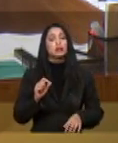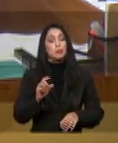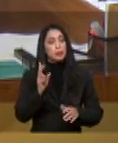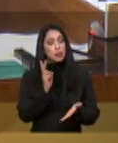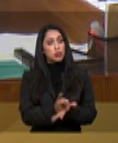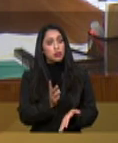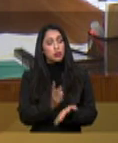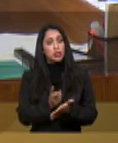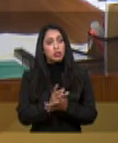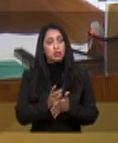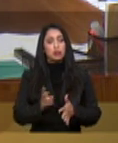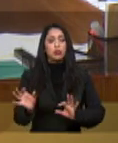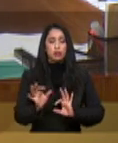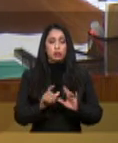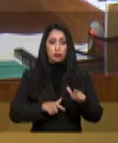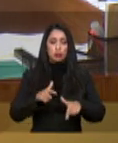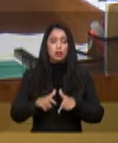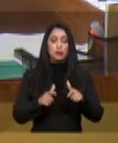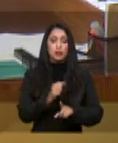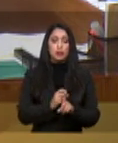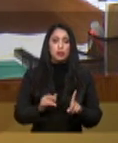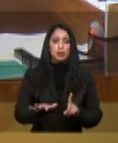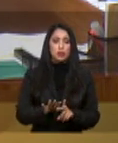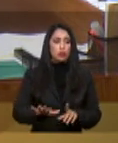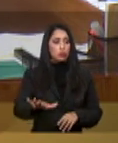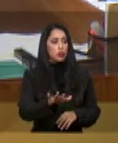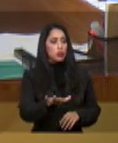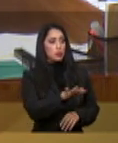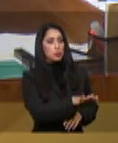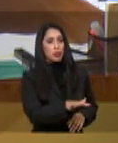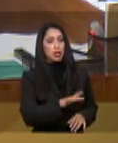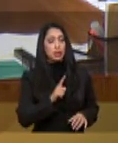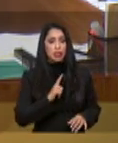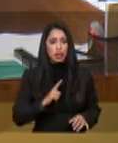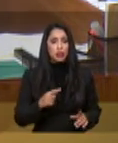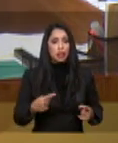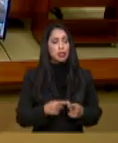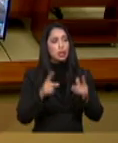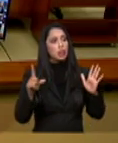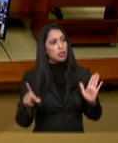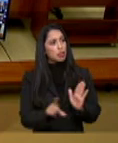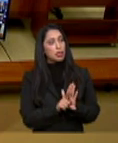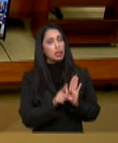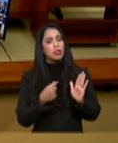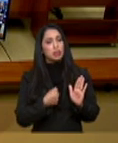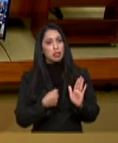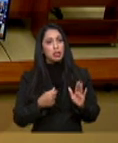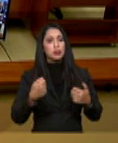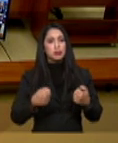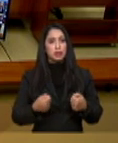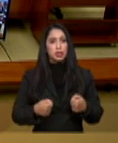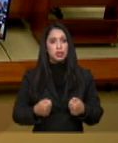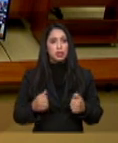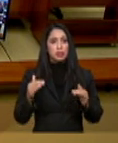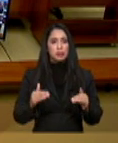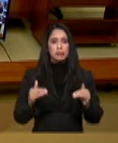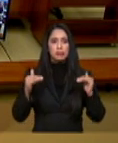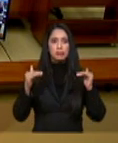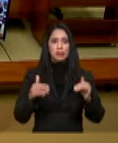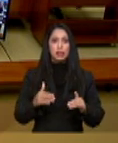manutenção da ordem social. Em ambas as esferas, privilegia-se o princípio da legalidade, como forma máxima de garantir à